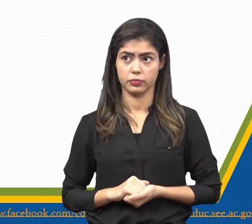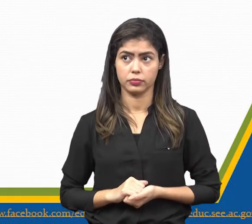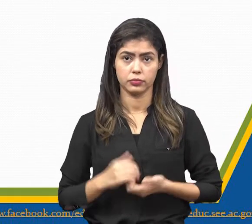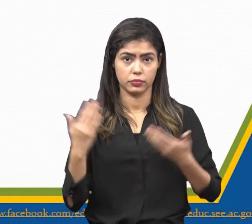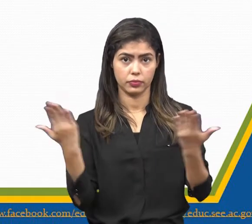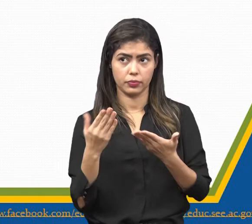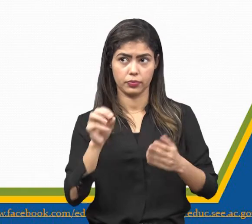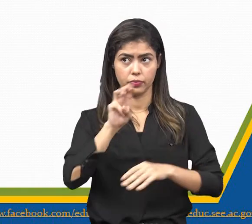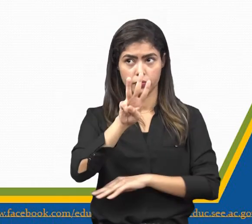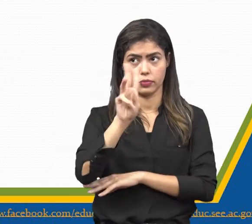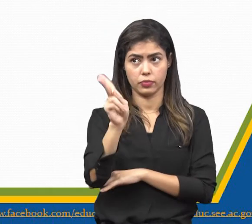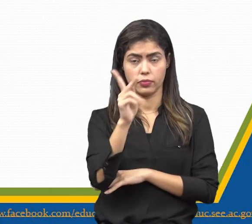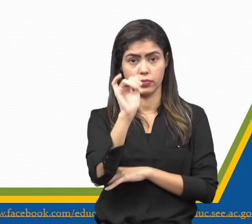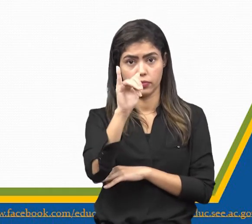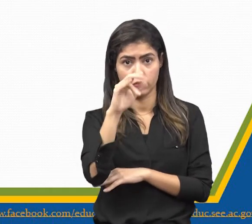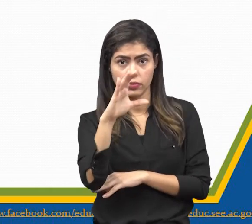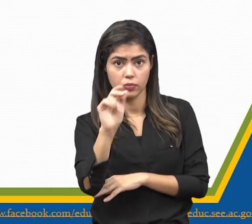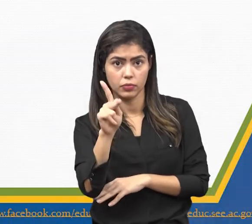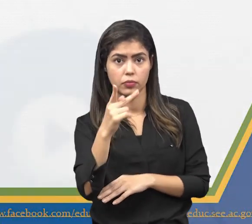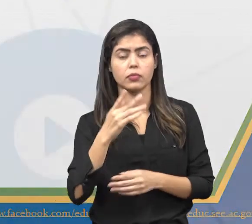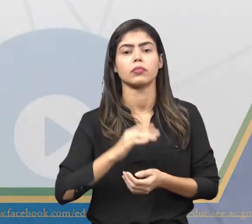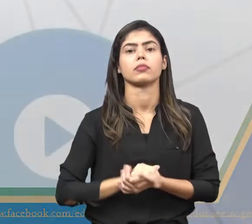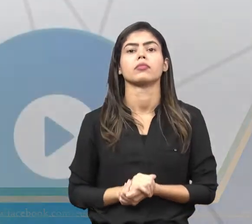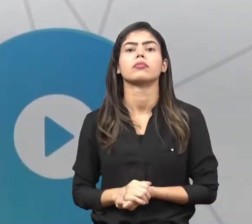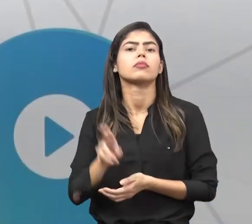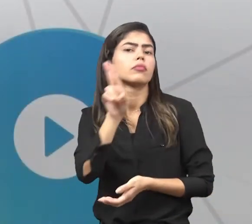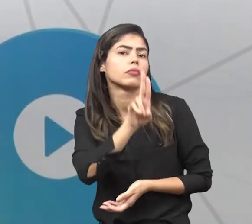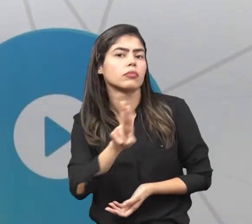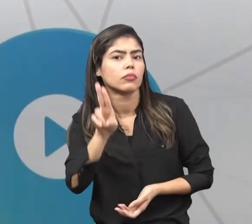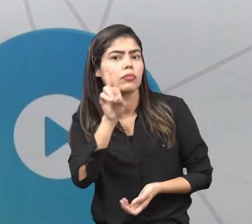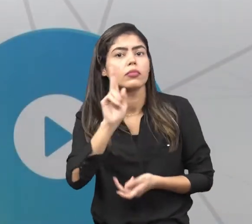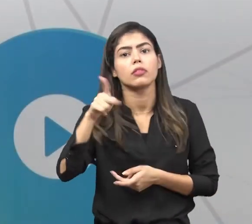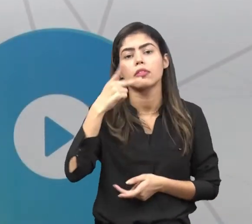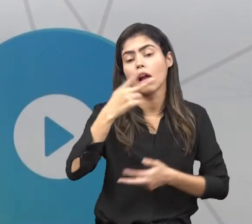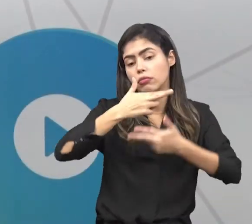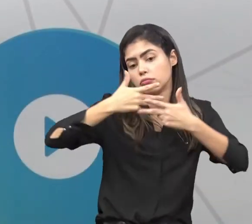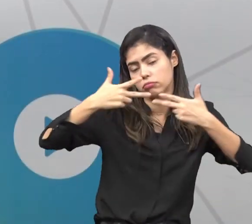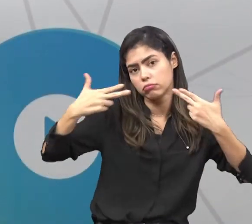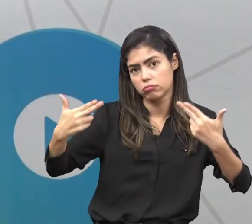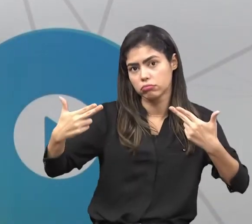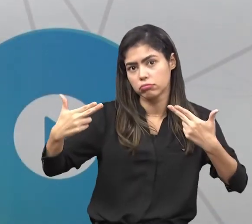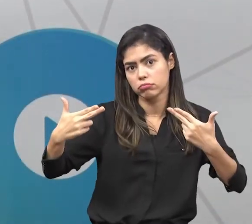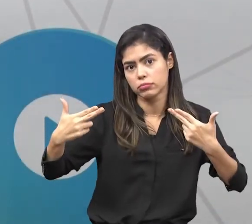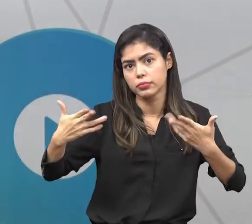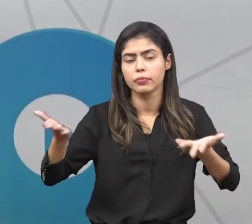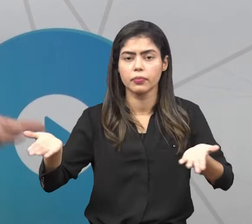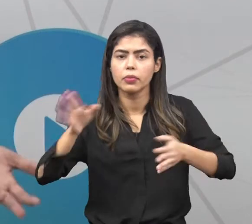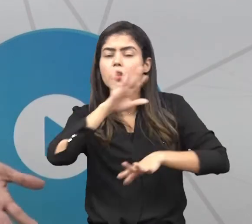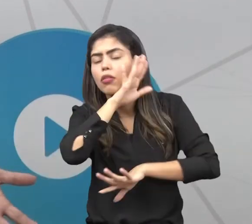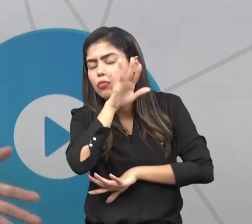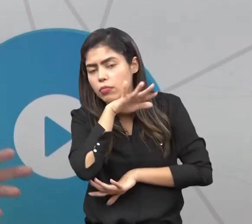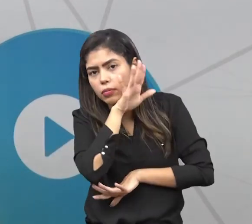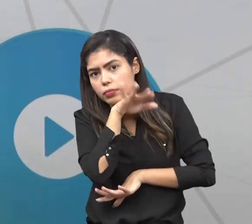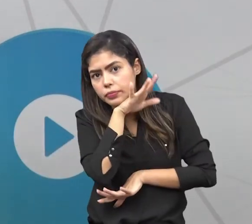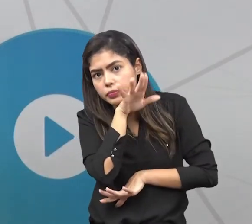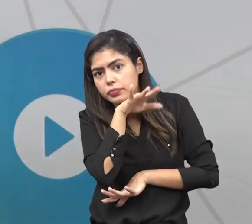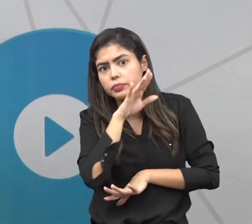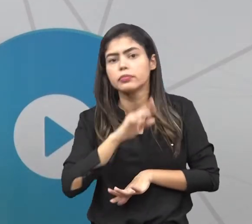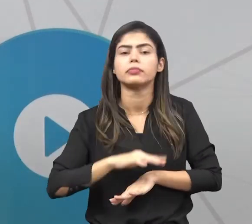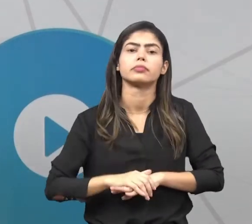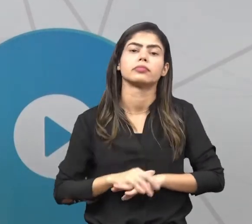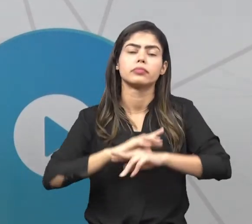Agora, vamos ver o it. O it é usado para falar de coisas, de animais,